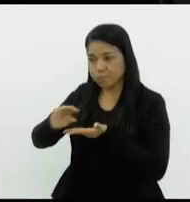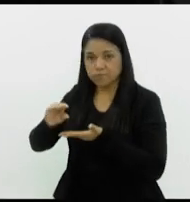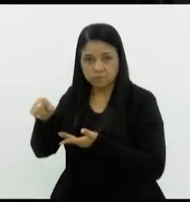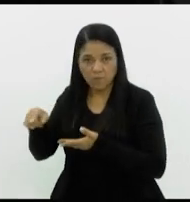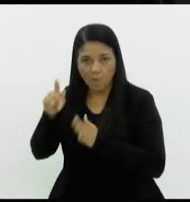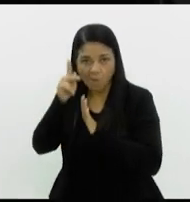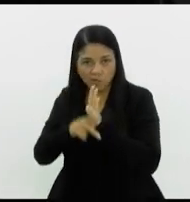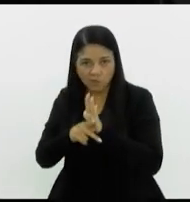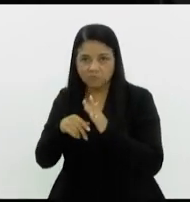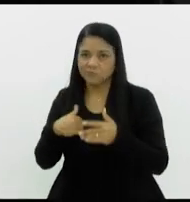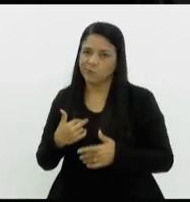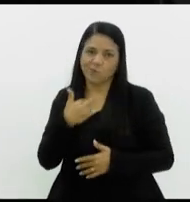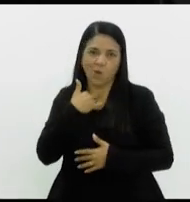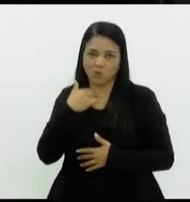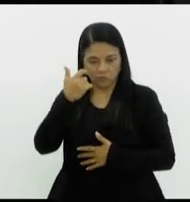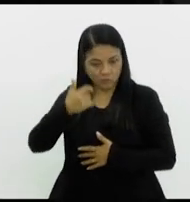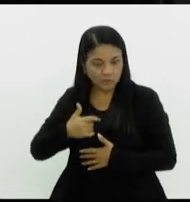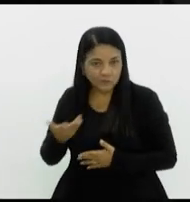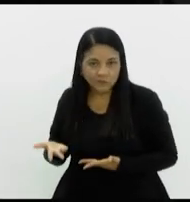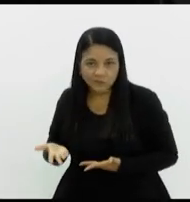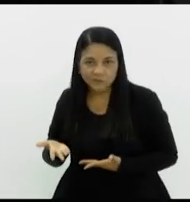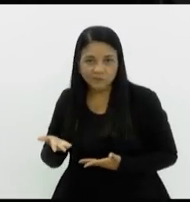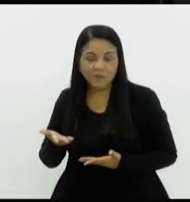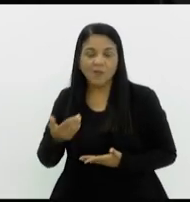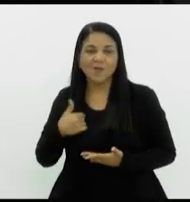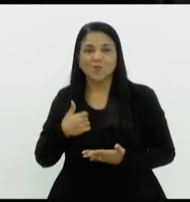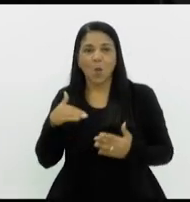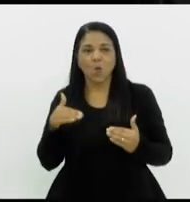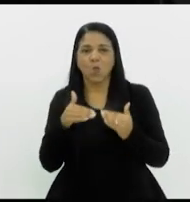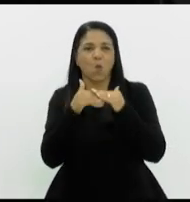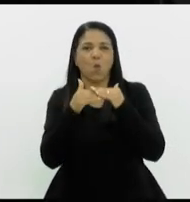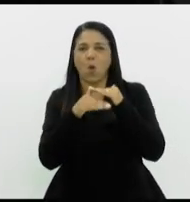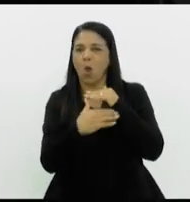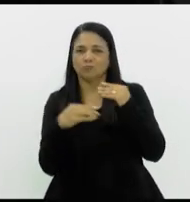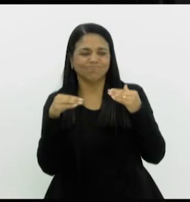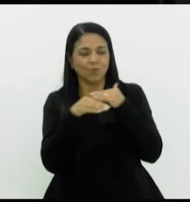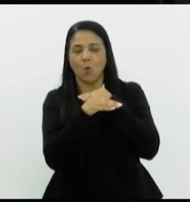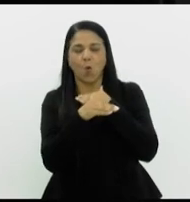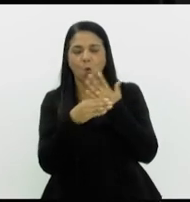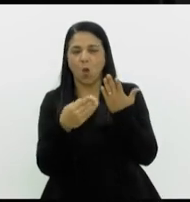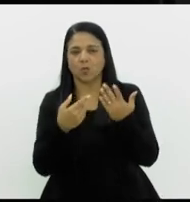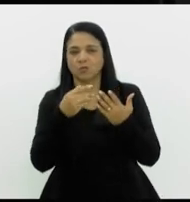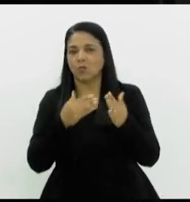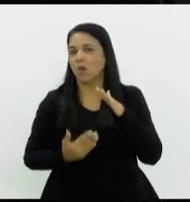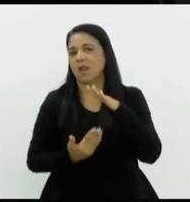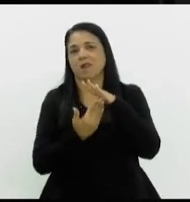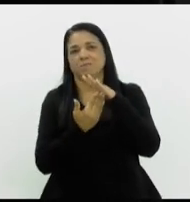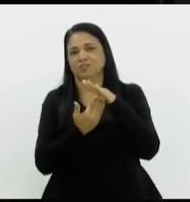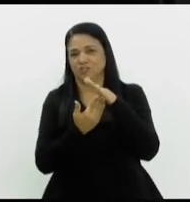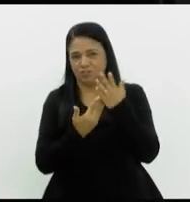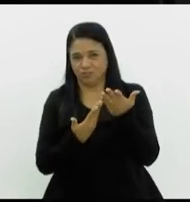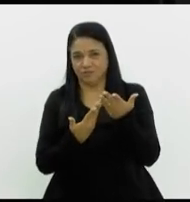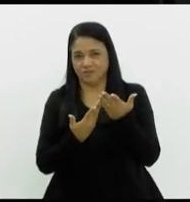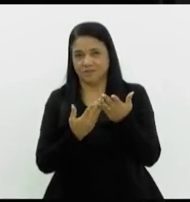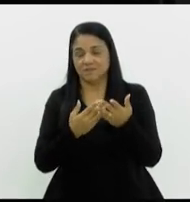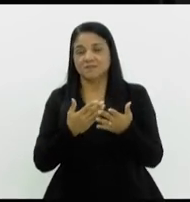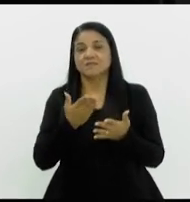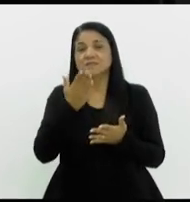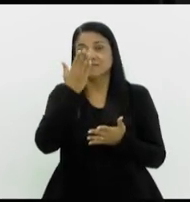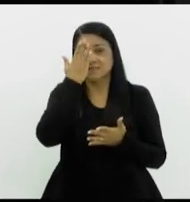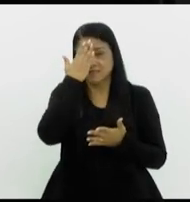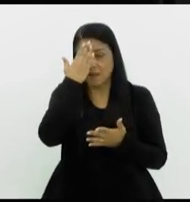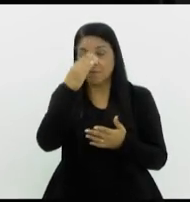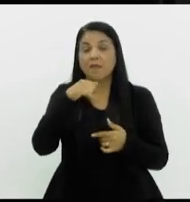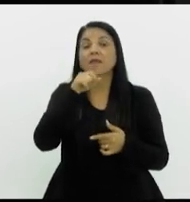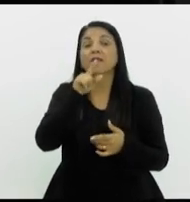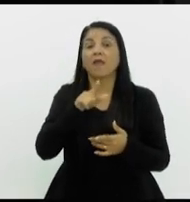vou poder. E eu não concordo com essa limitação. Eu acho que multiplica quem sabe dividir. E